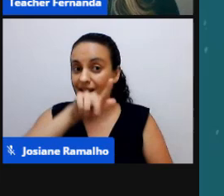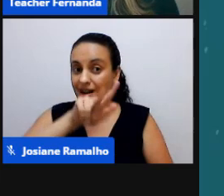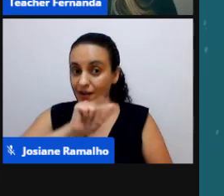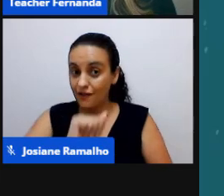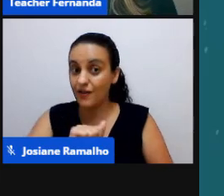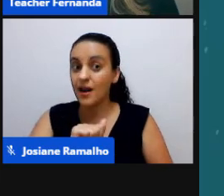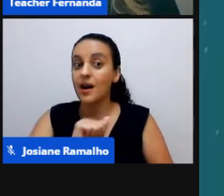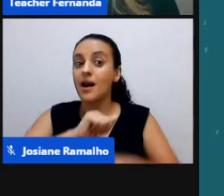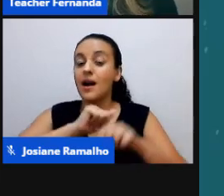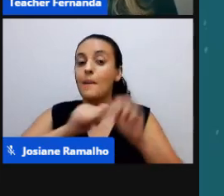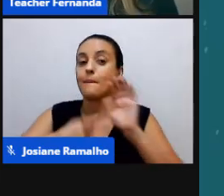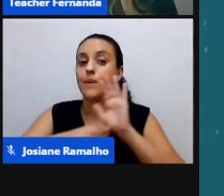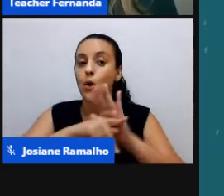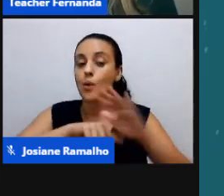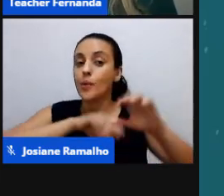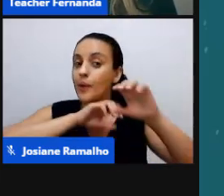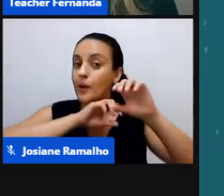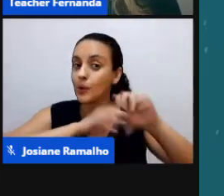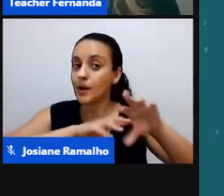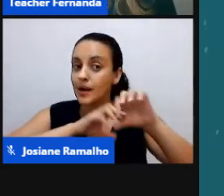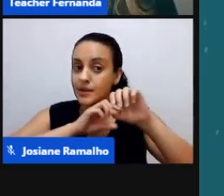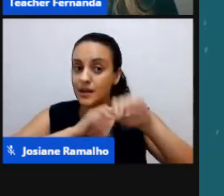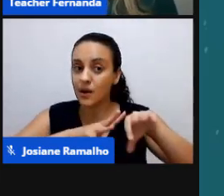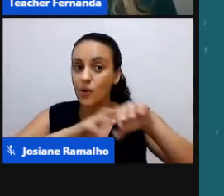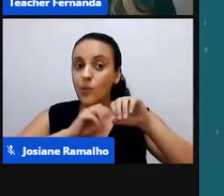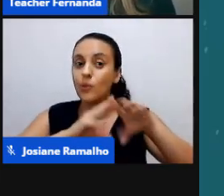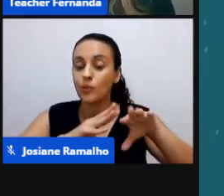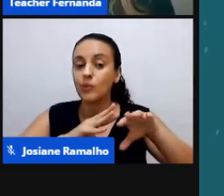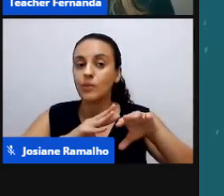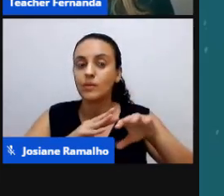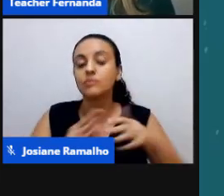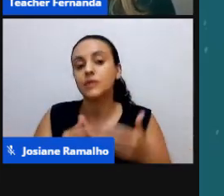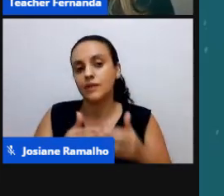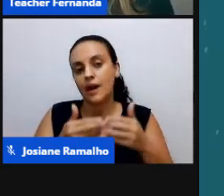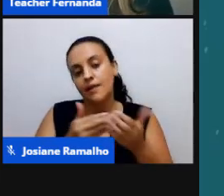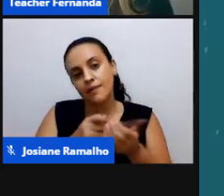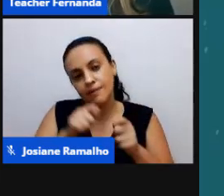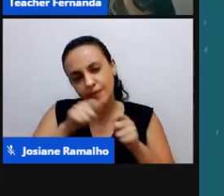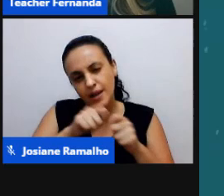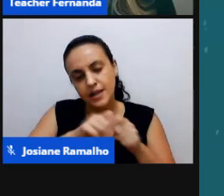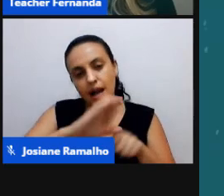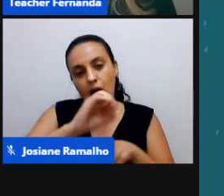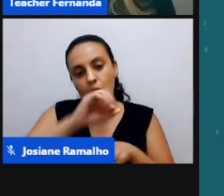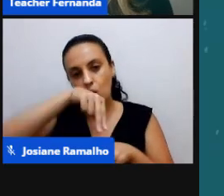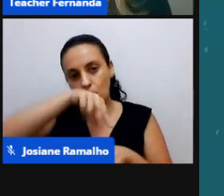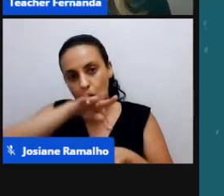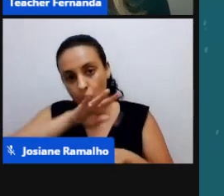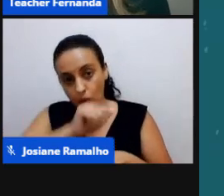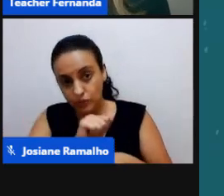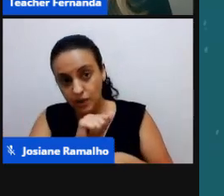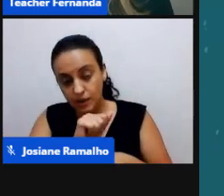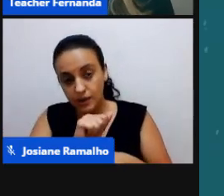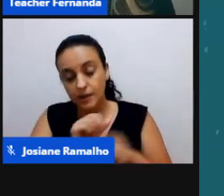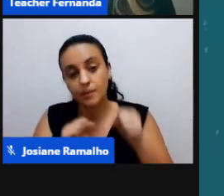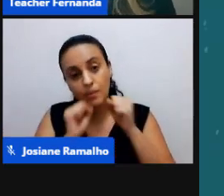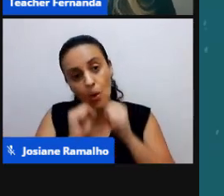conta educacional, porque você é professor da rede, você tem esse direito, você vai ter acesso a isso. Se outra pessoa quiser utilizar essas